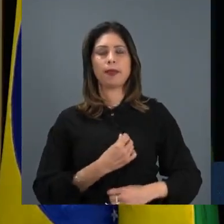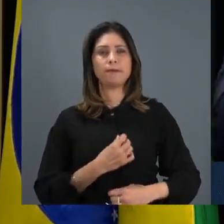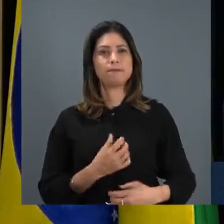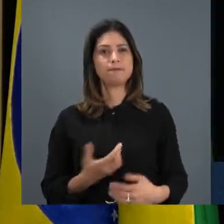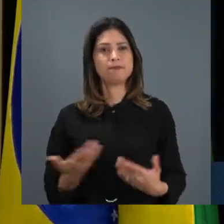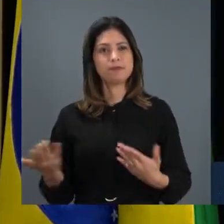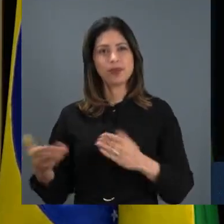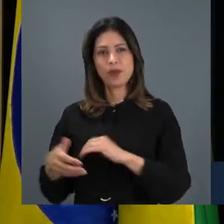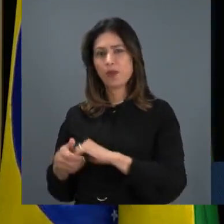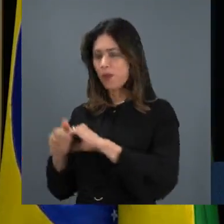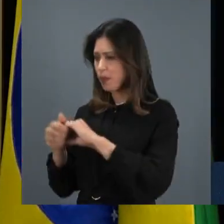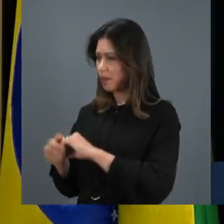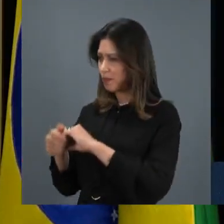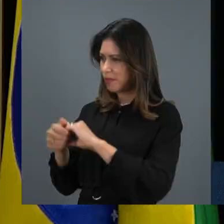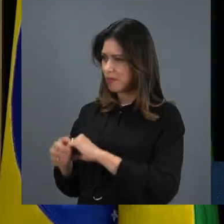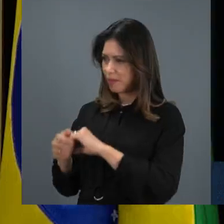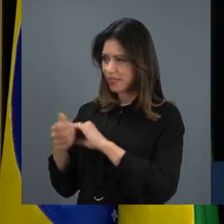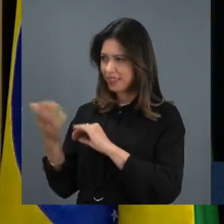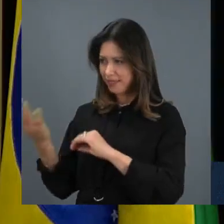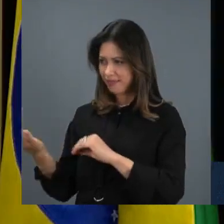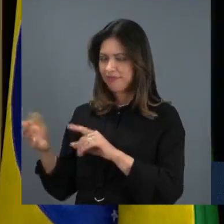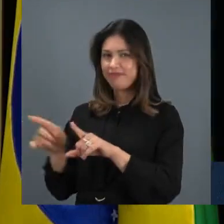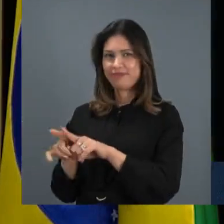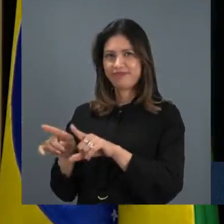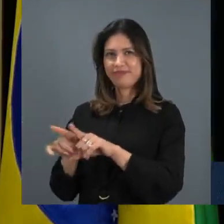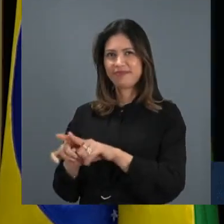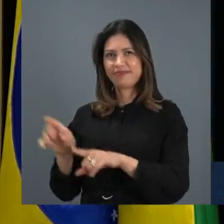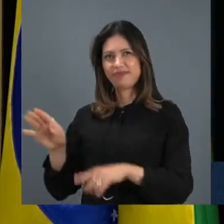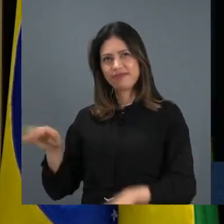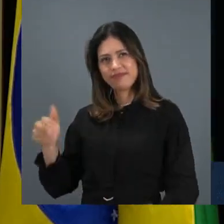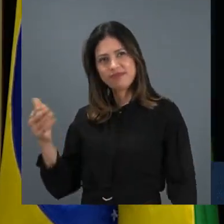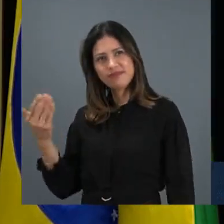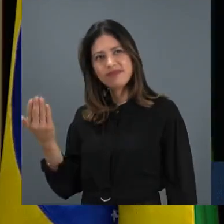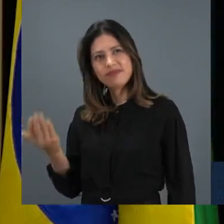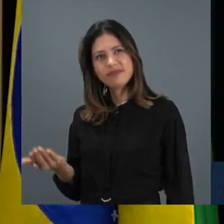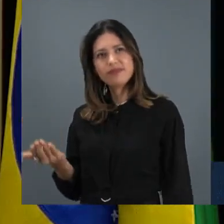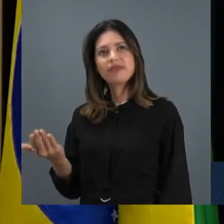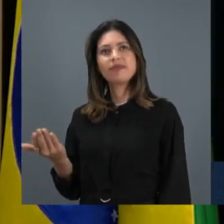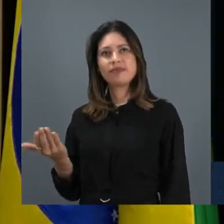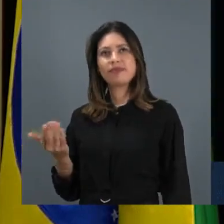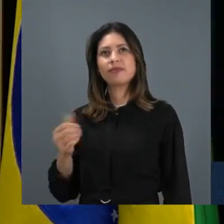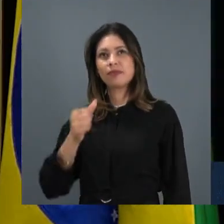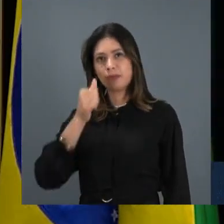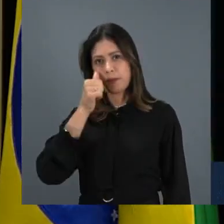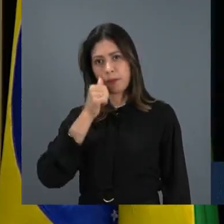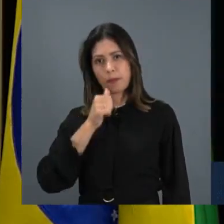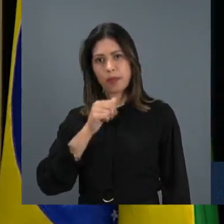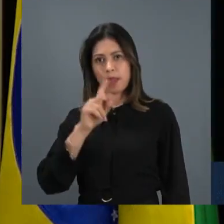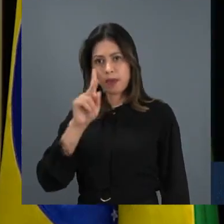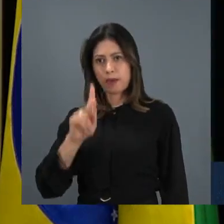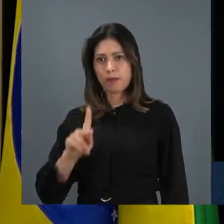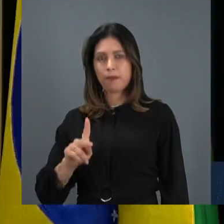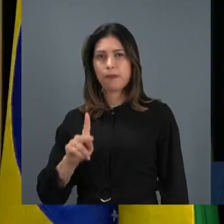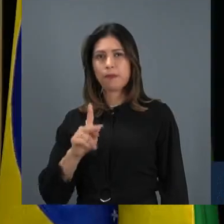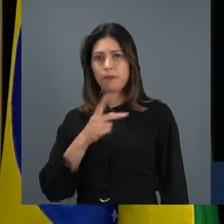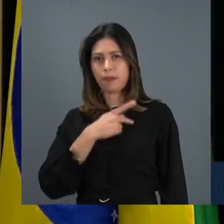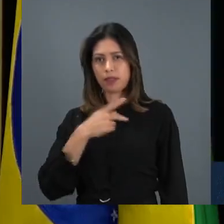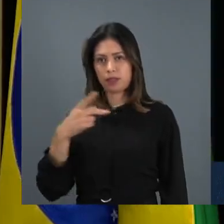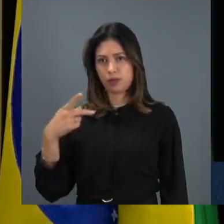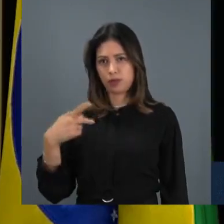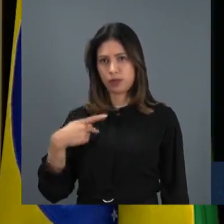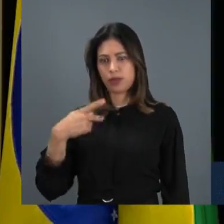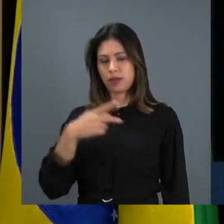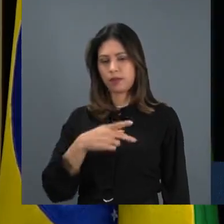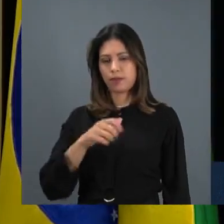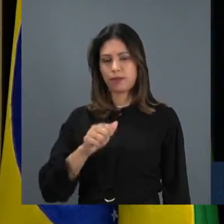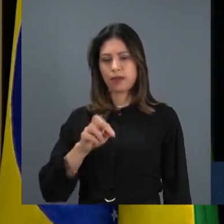Também quero fazer aqui a saudação à nossa pastora Patrícia, que está aqui conosco no